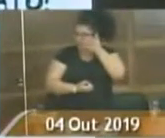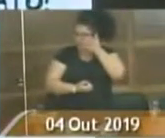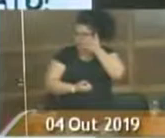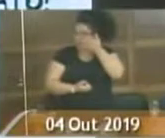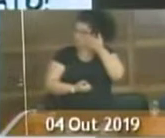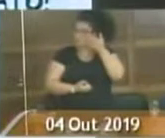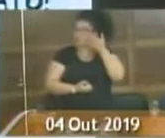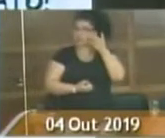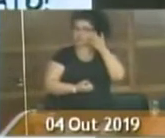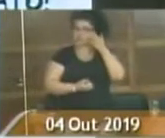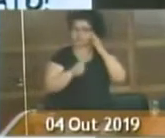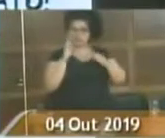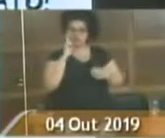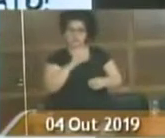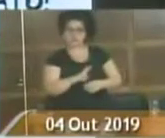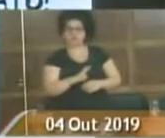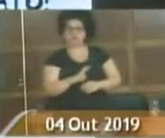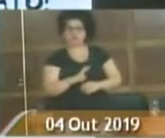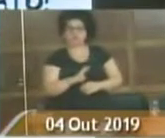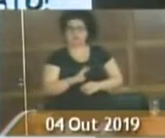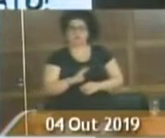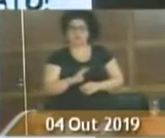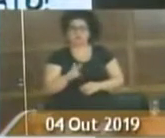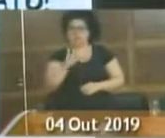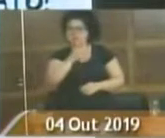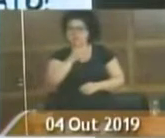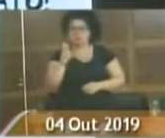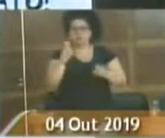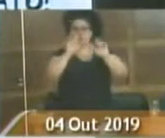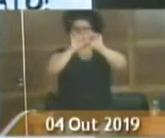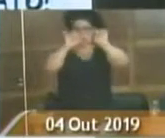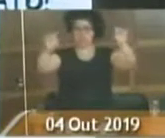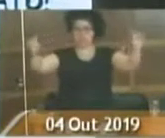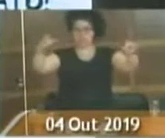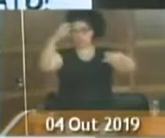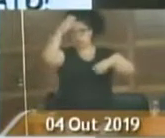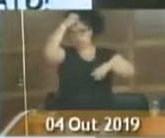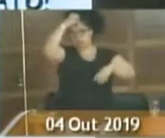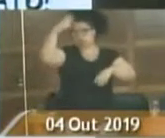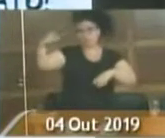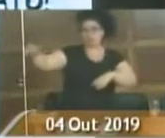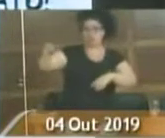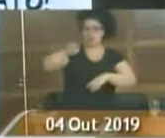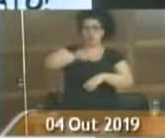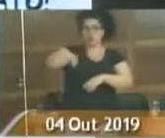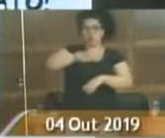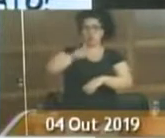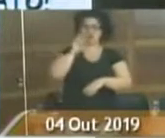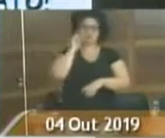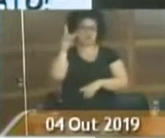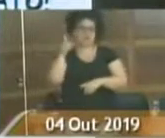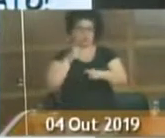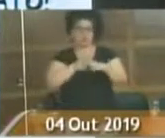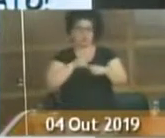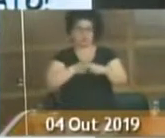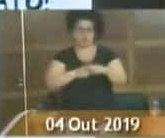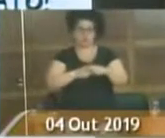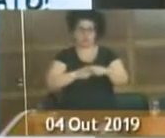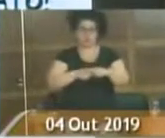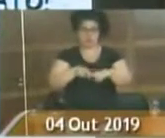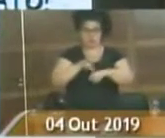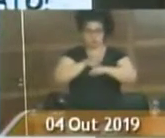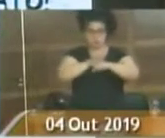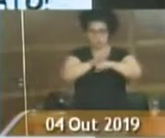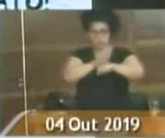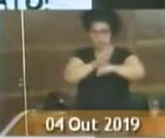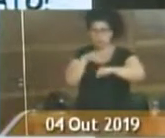Aqui, ó, a tia botou esse dizer assim, bem grande, a culpa não é do gato. Por quê? Porque a esporotricose,